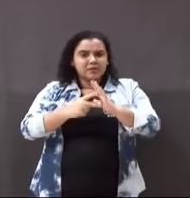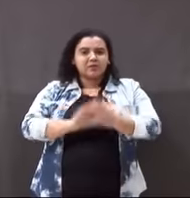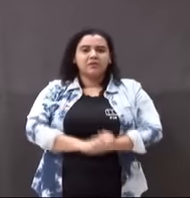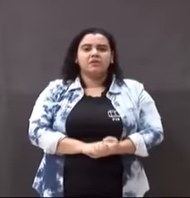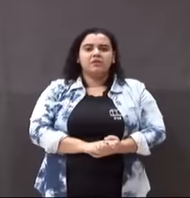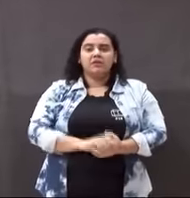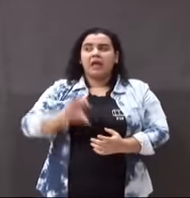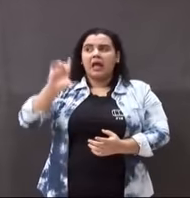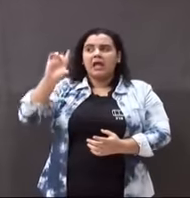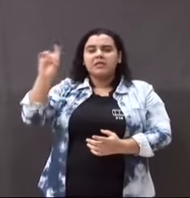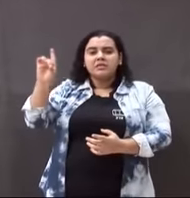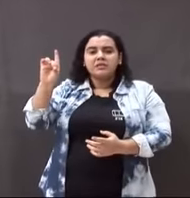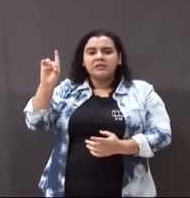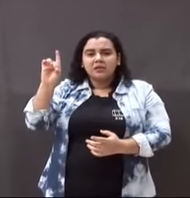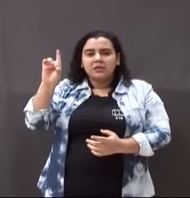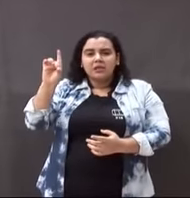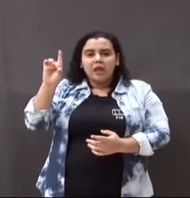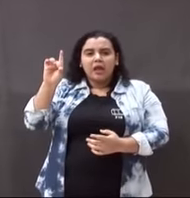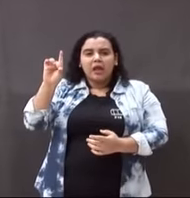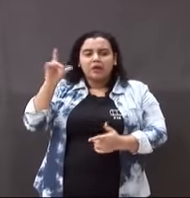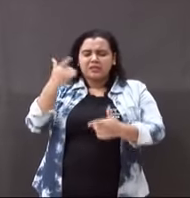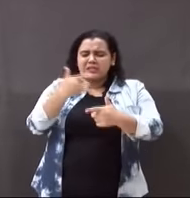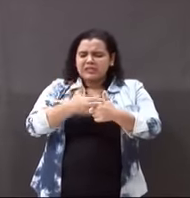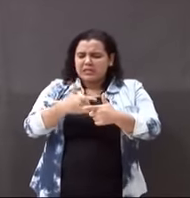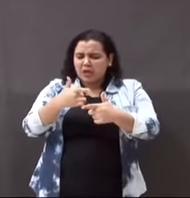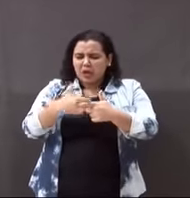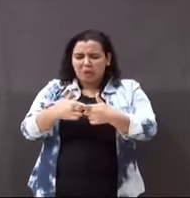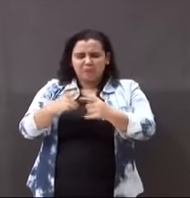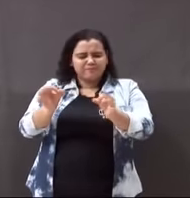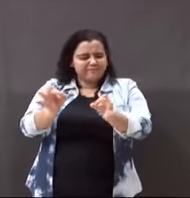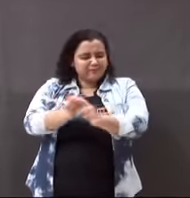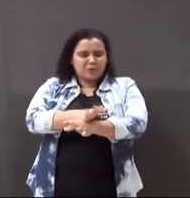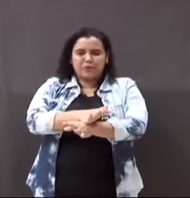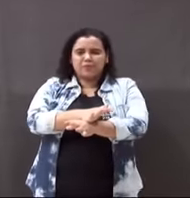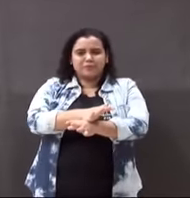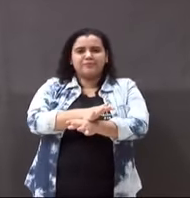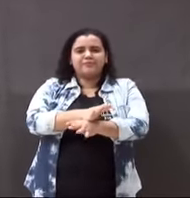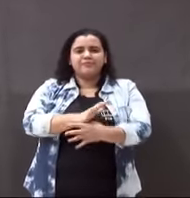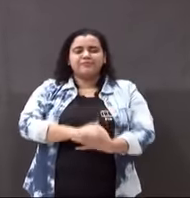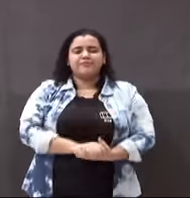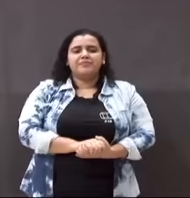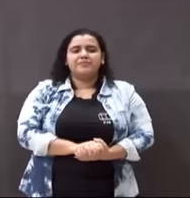céu durante 30 segundos, abra a boca, o dono do cardume está na casa.